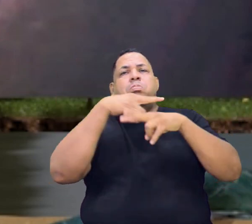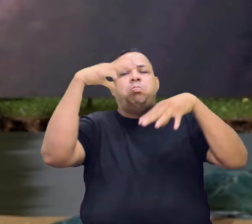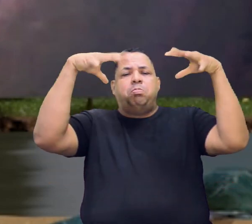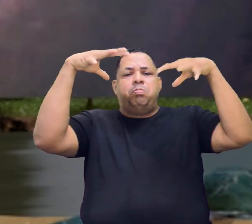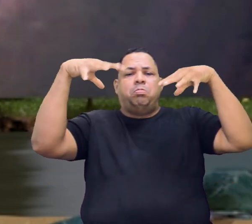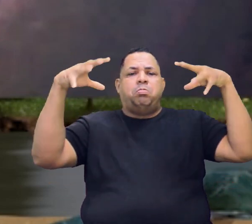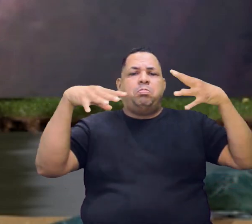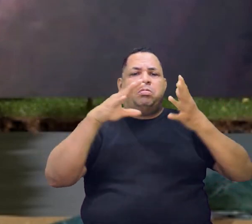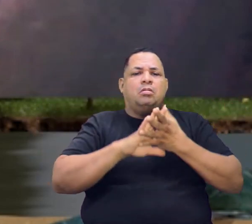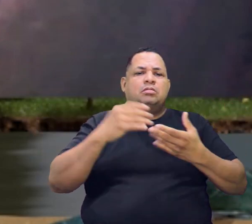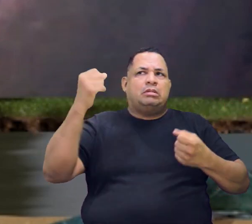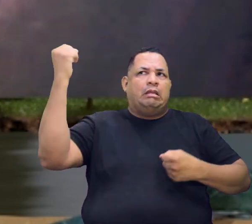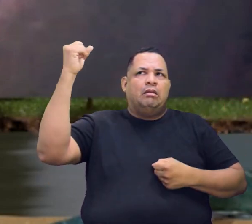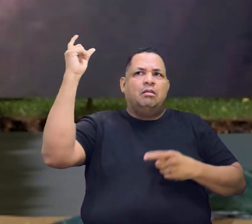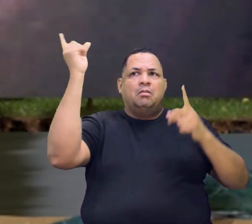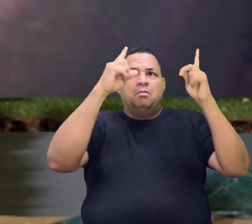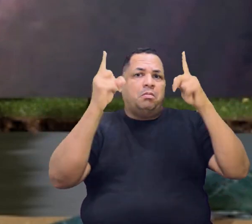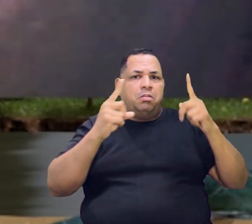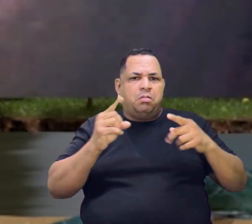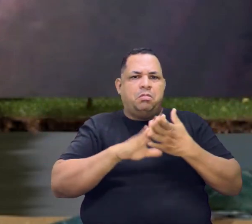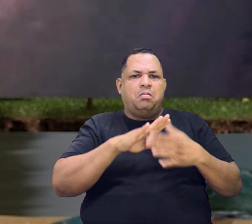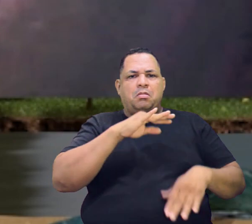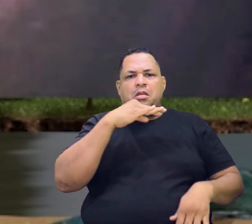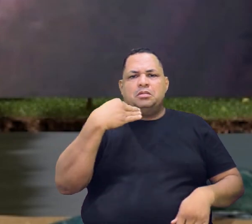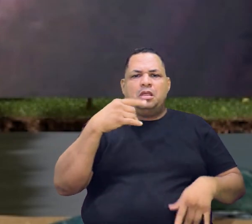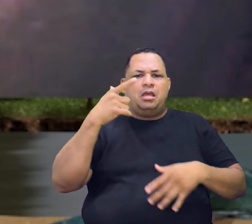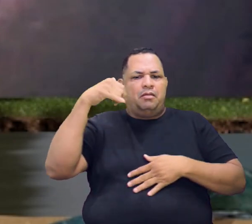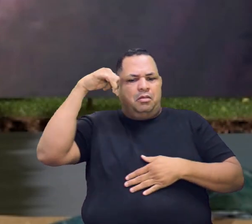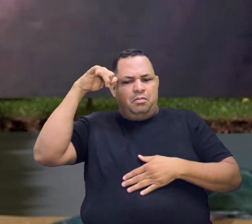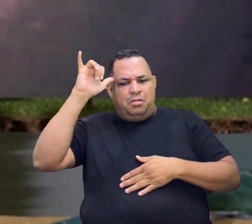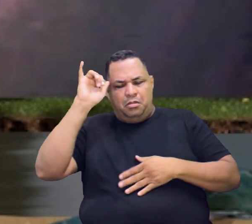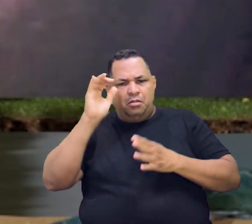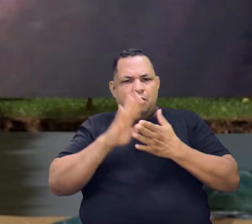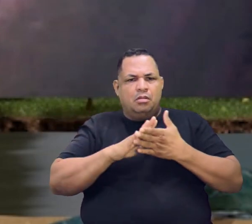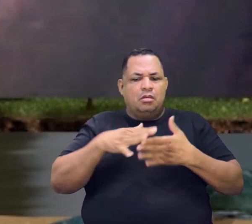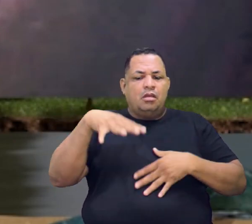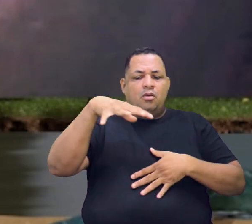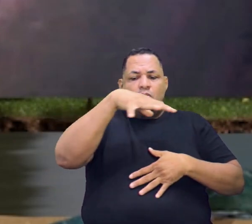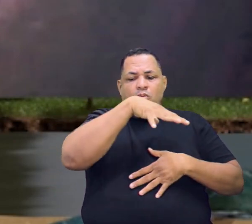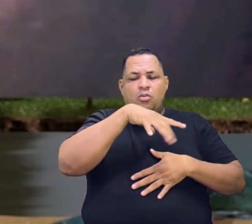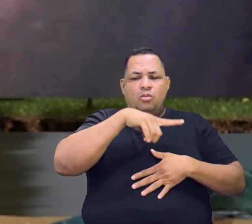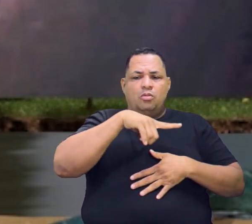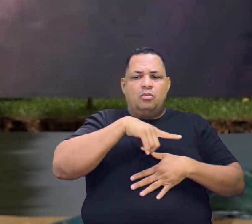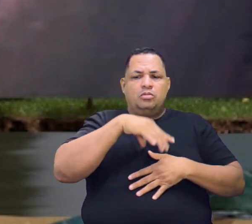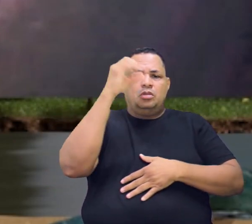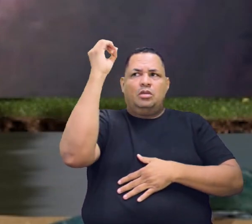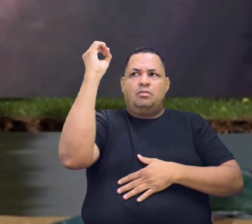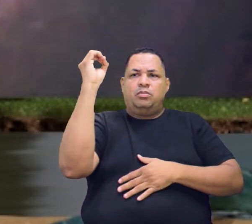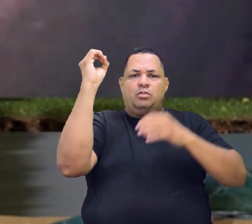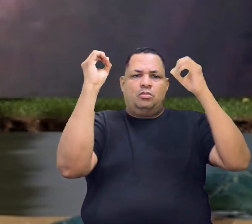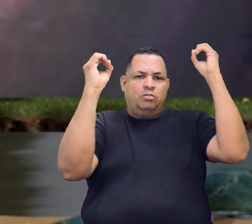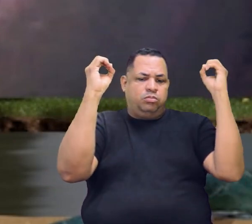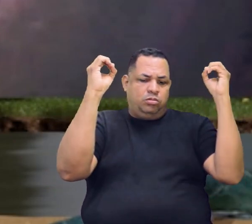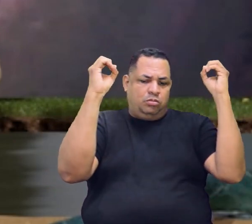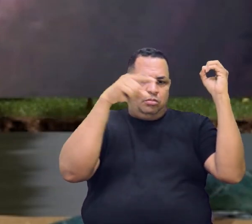tiveram origem e fundação do vilarejo. São eles